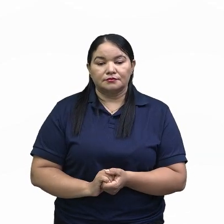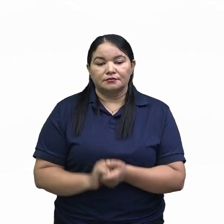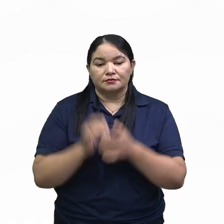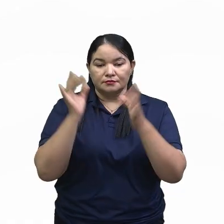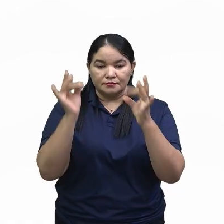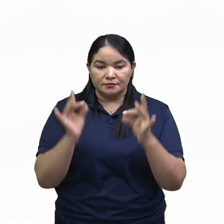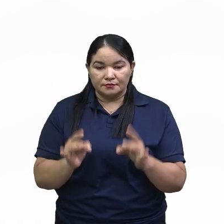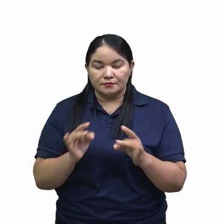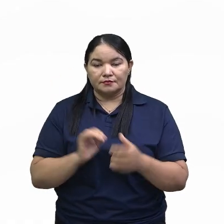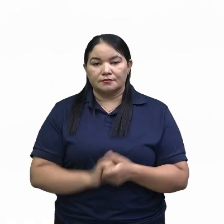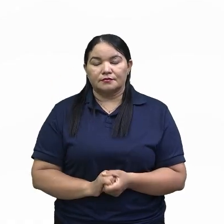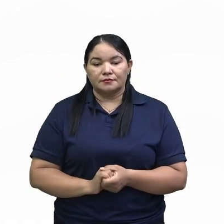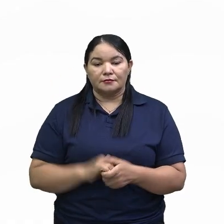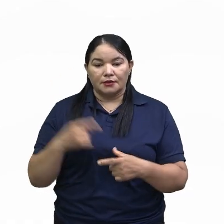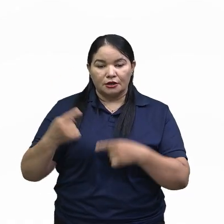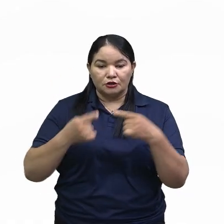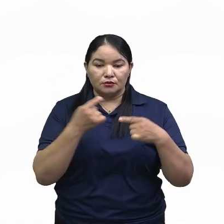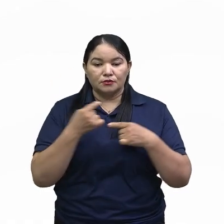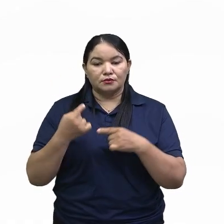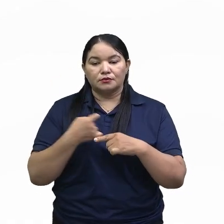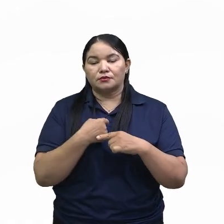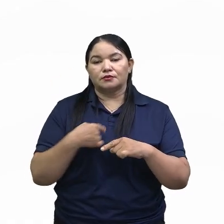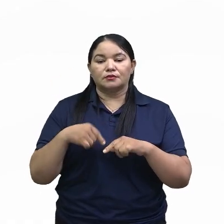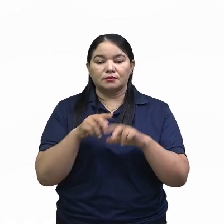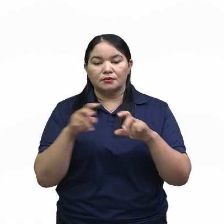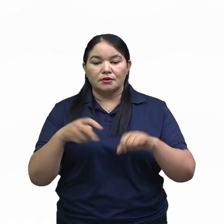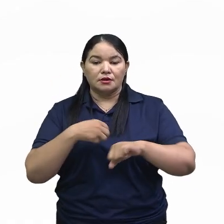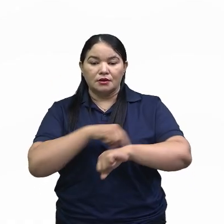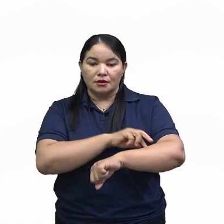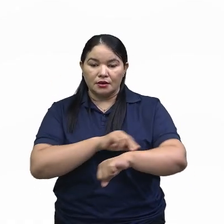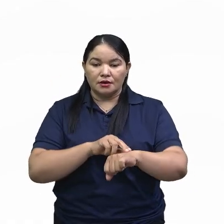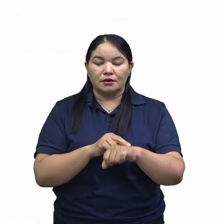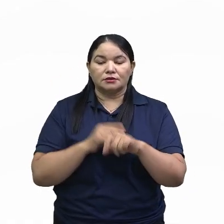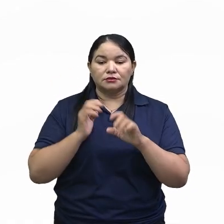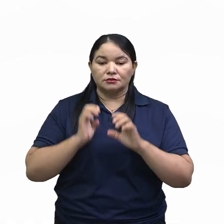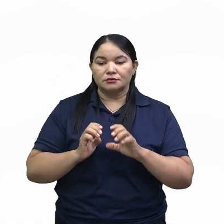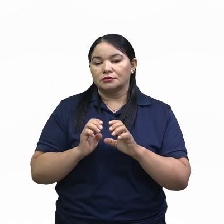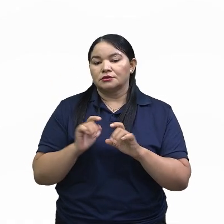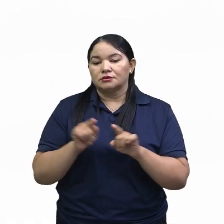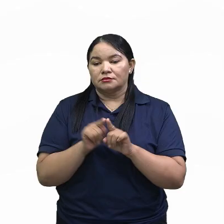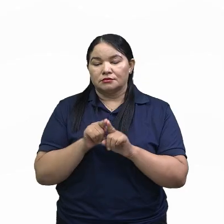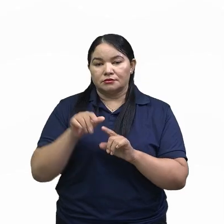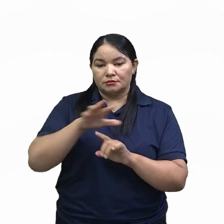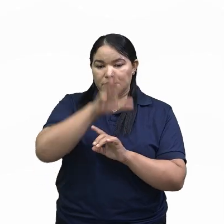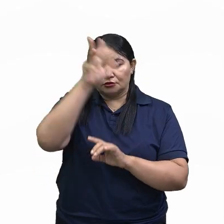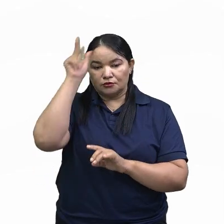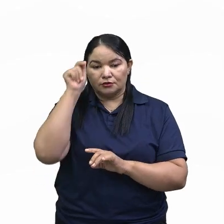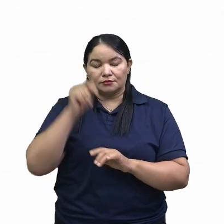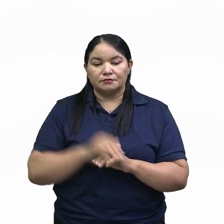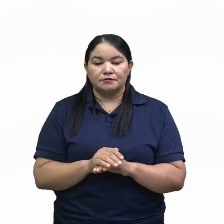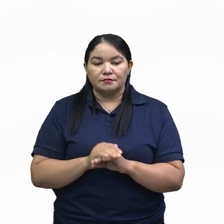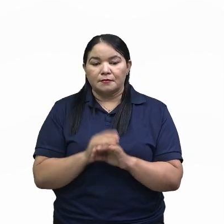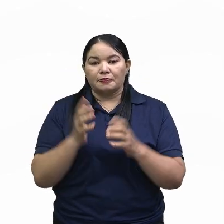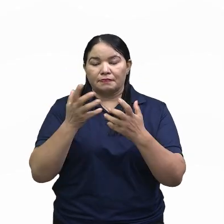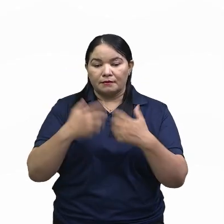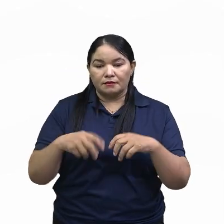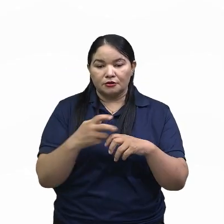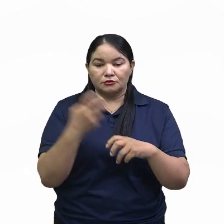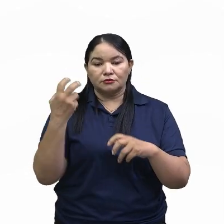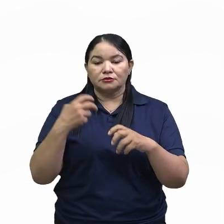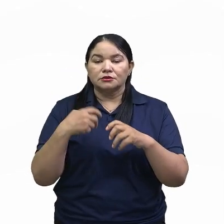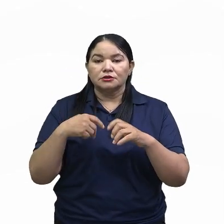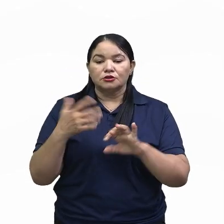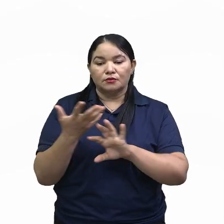E o detalhamento: discussões sobre raça e etnia na região amazônica, multiculturalismo